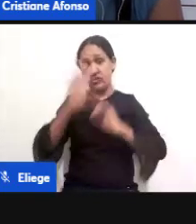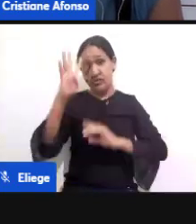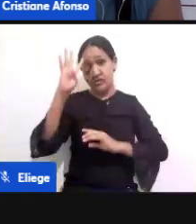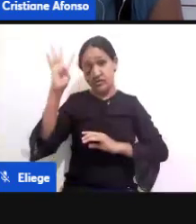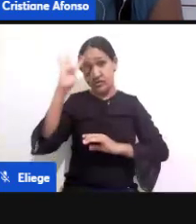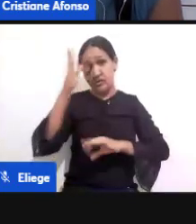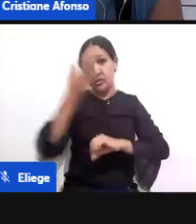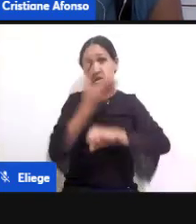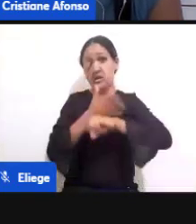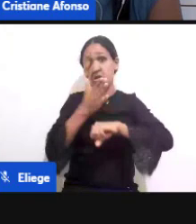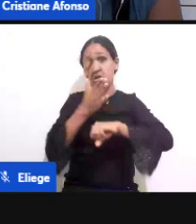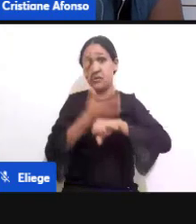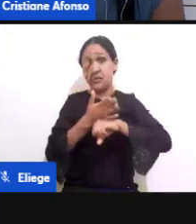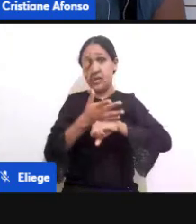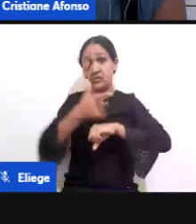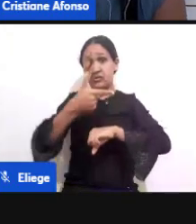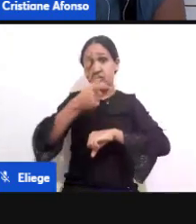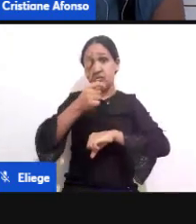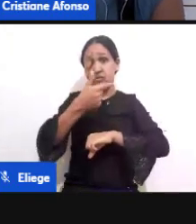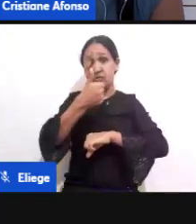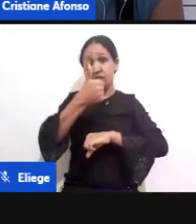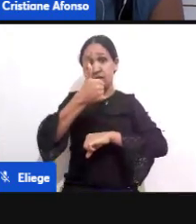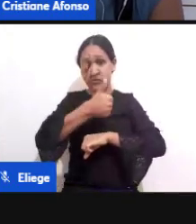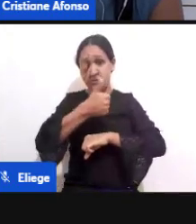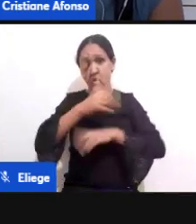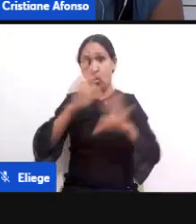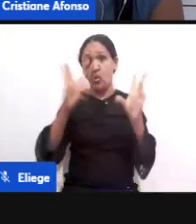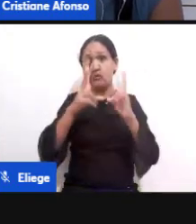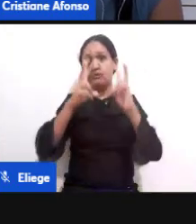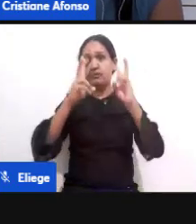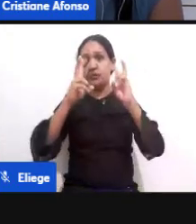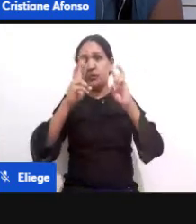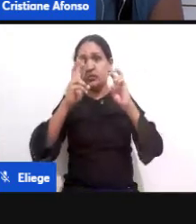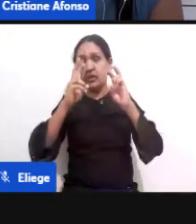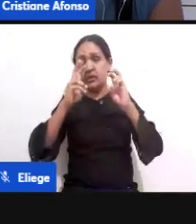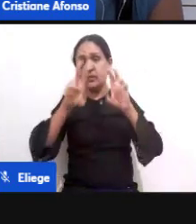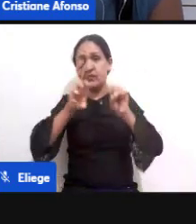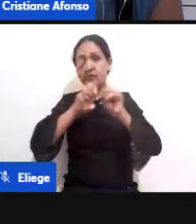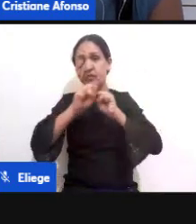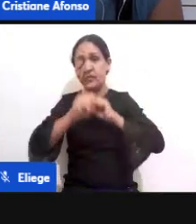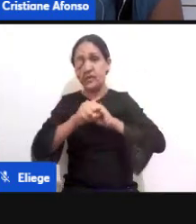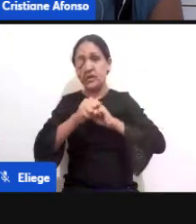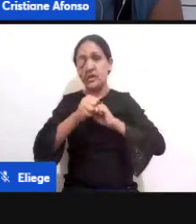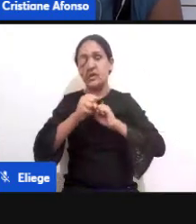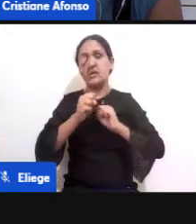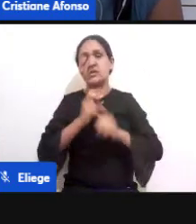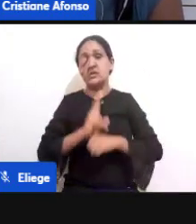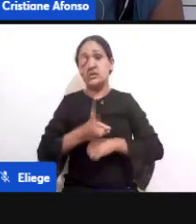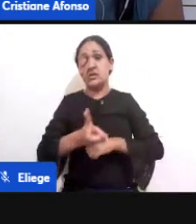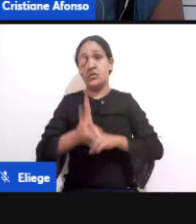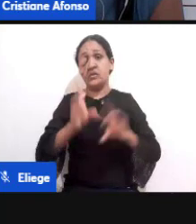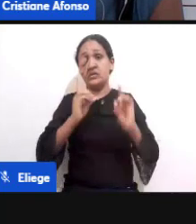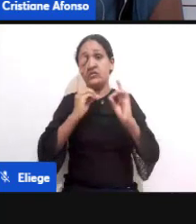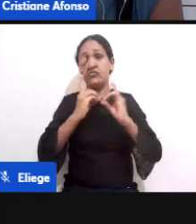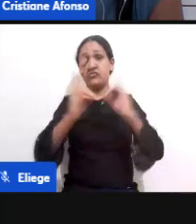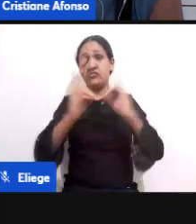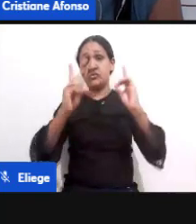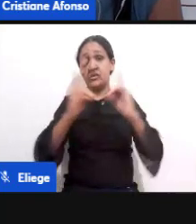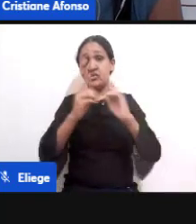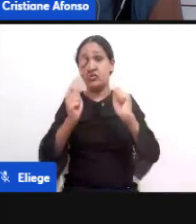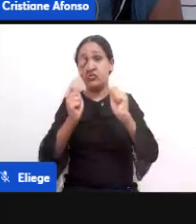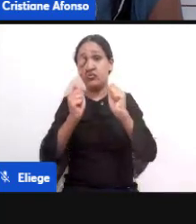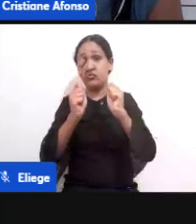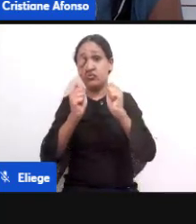Prática 2021. O tema da nossa formação será Sequência Didática Articulada no